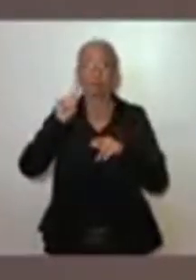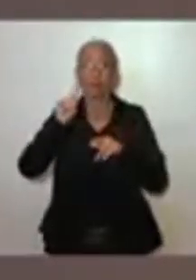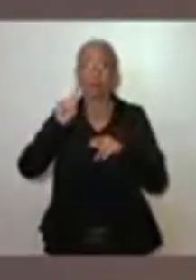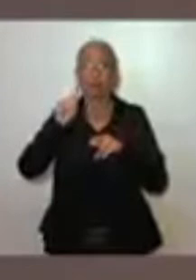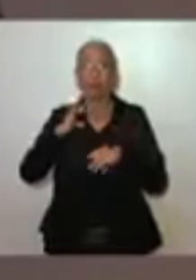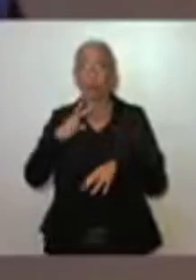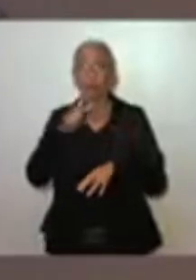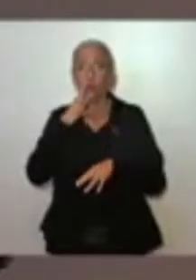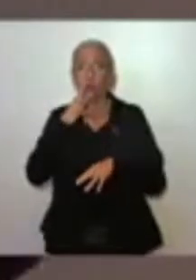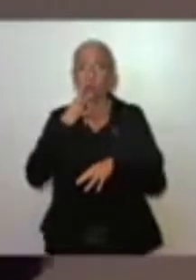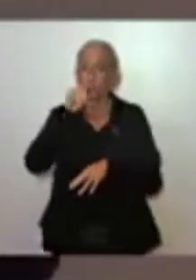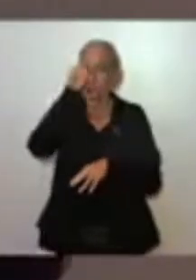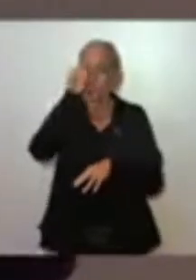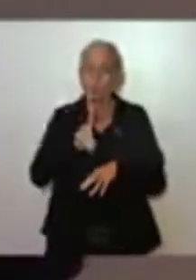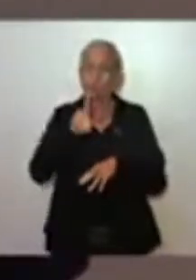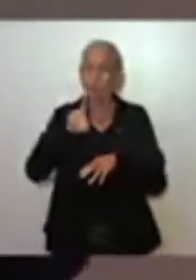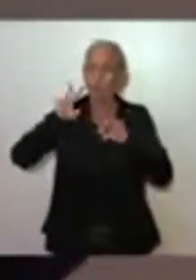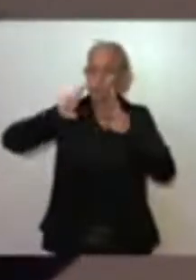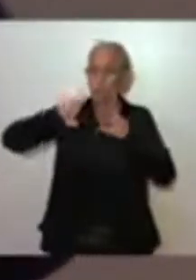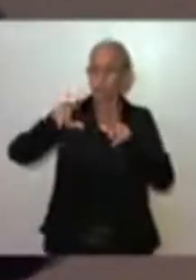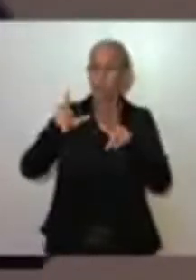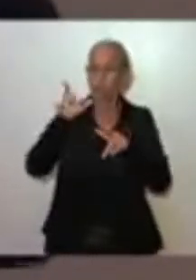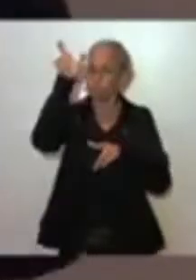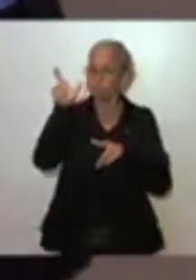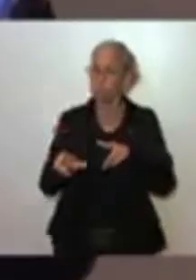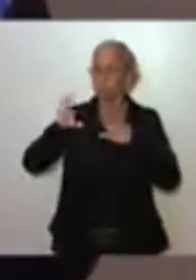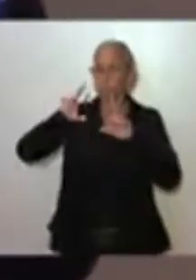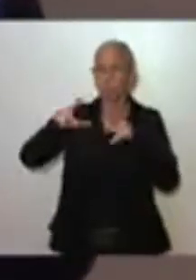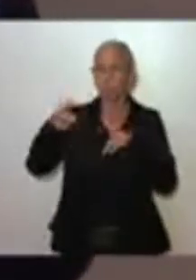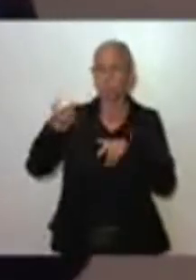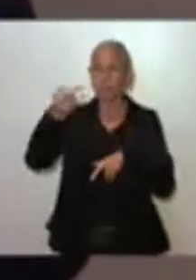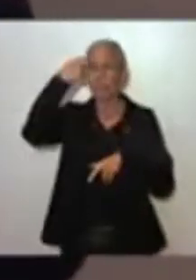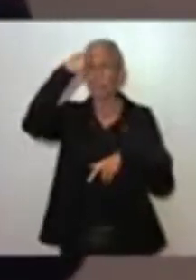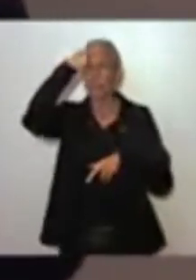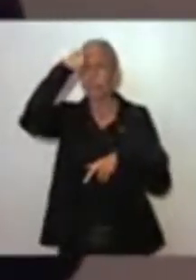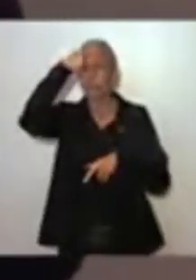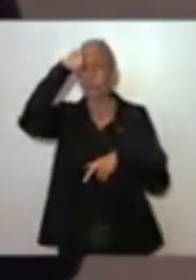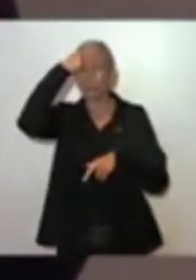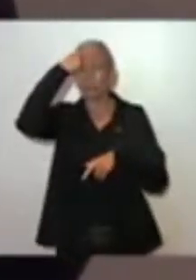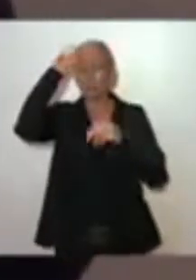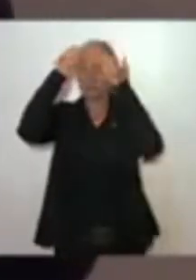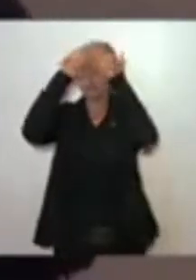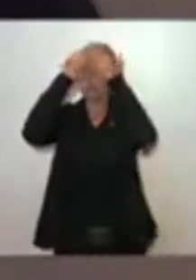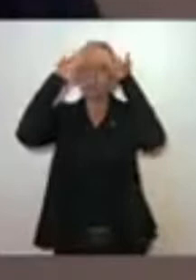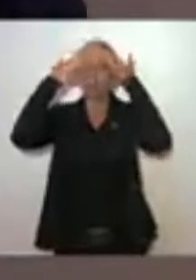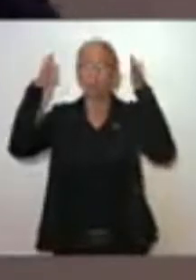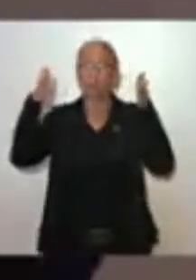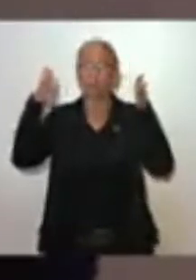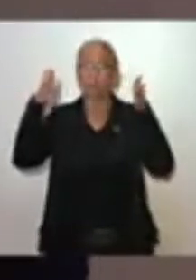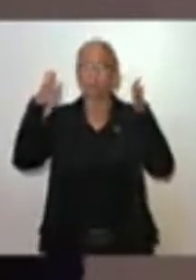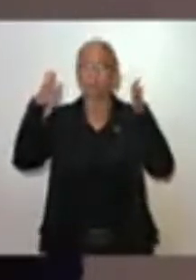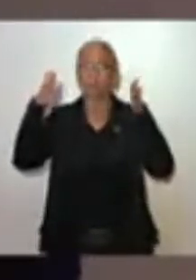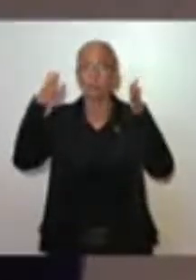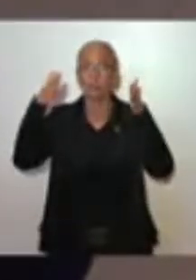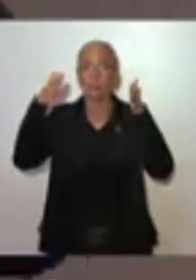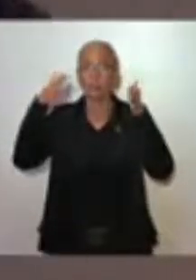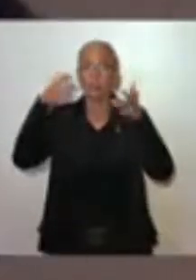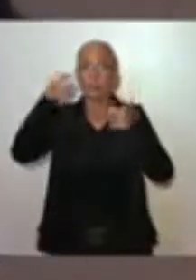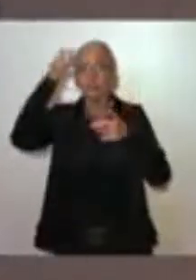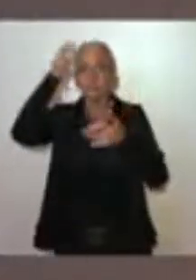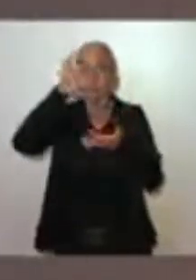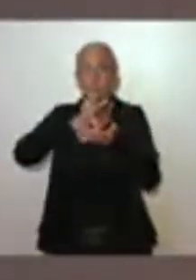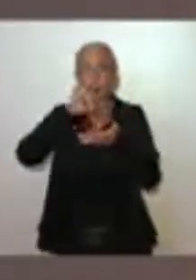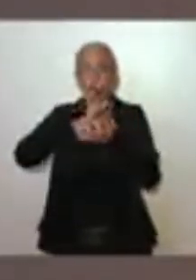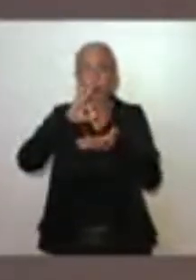reconhecer que o outro tem o direito de ser diferente e aliás ter a cabeça aberta para eventualmente se convencer de que o outro tem razão